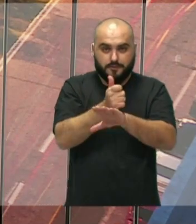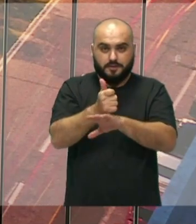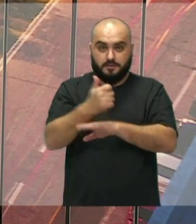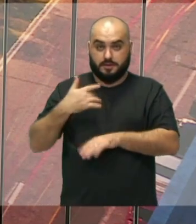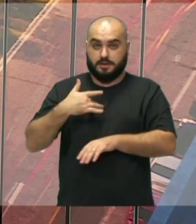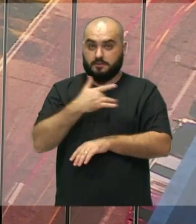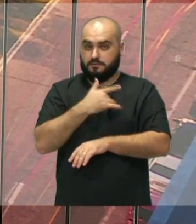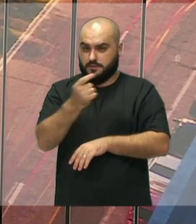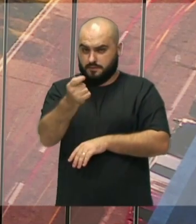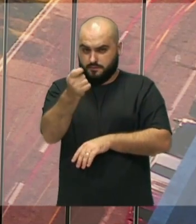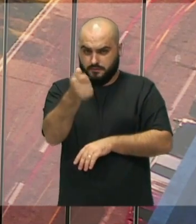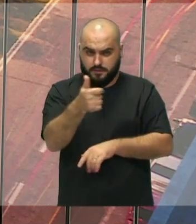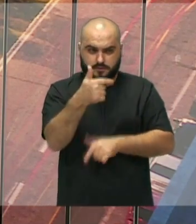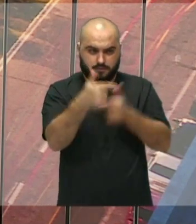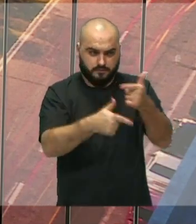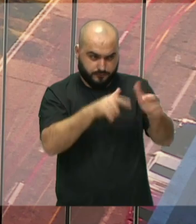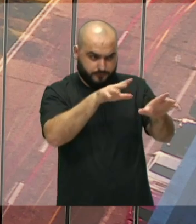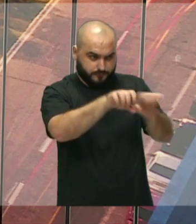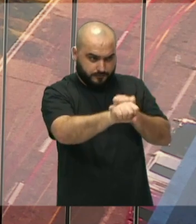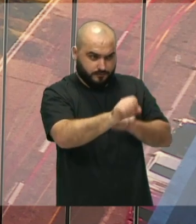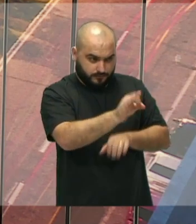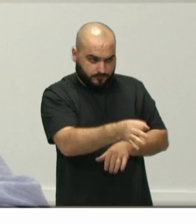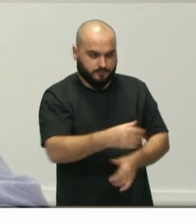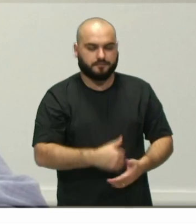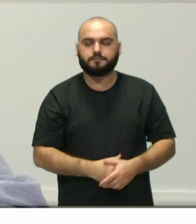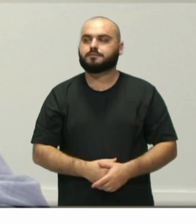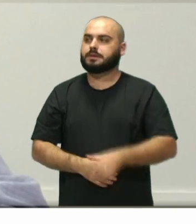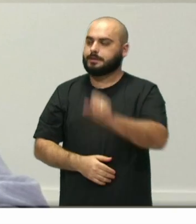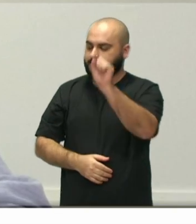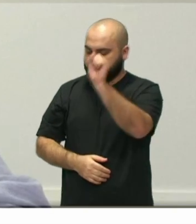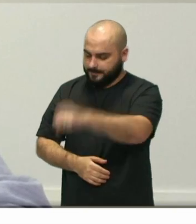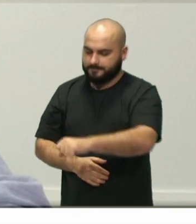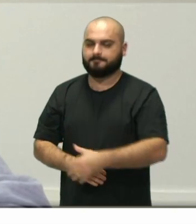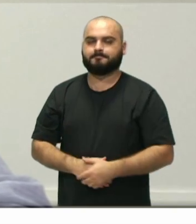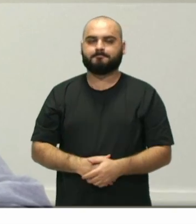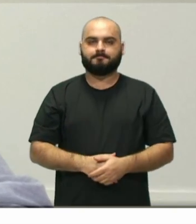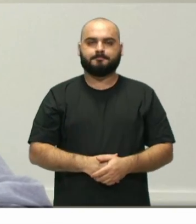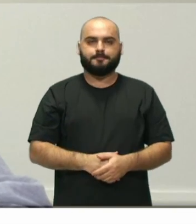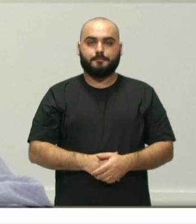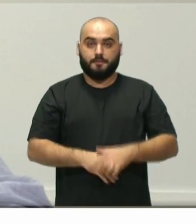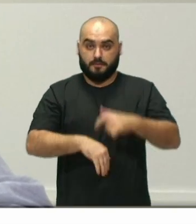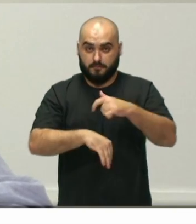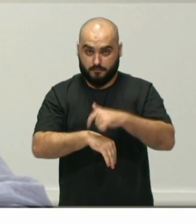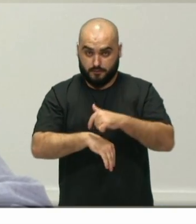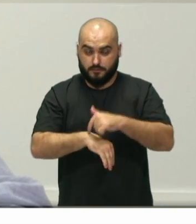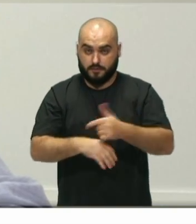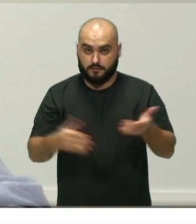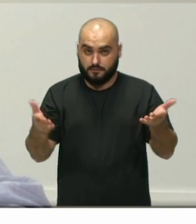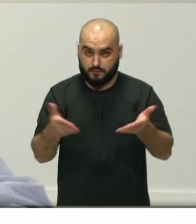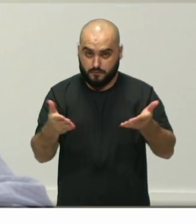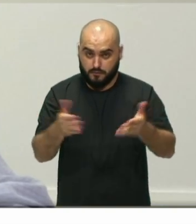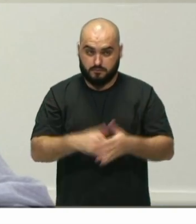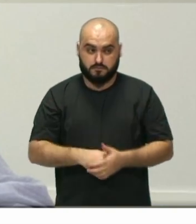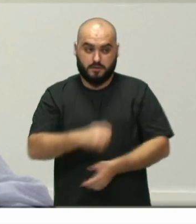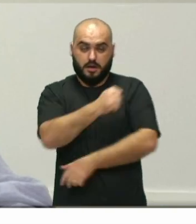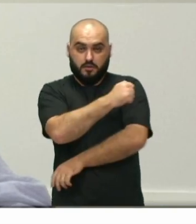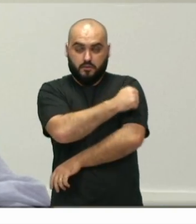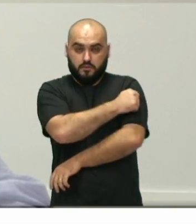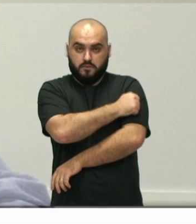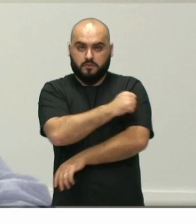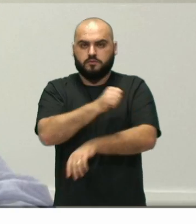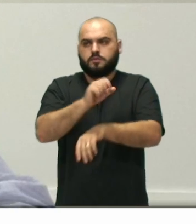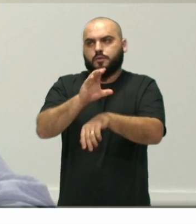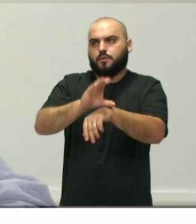também como prioritários. Exato. A gente, nesse momento, né, na verdade, os acadêmicos dos cursos